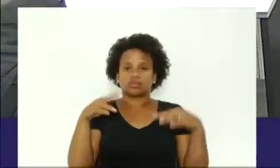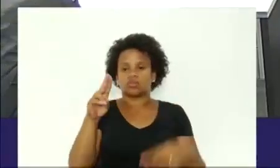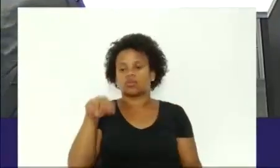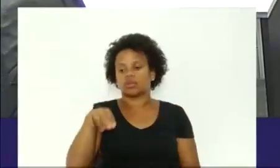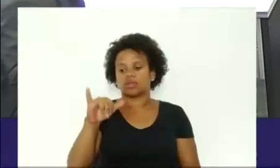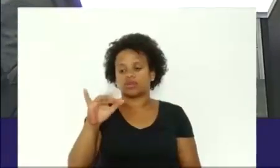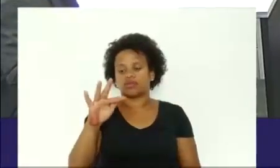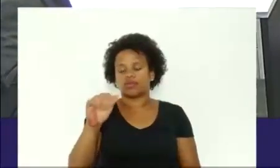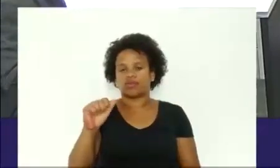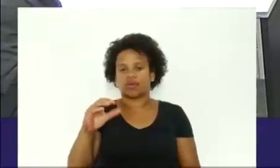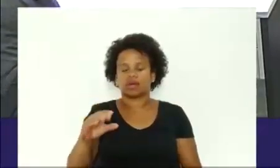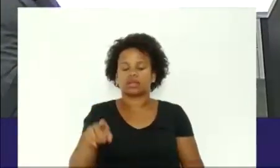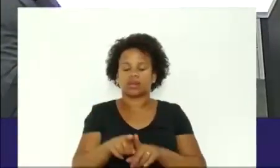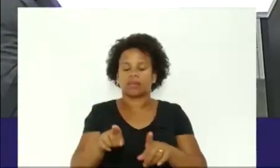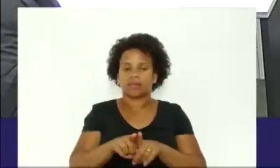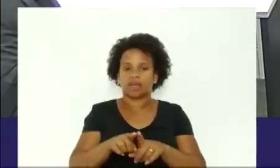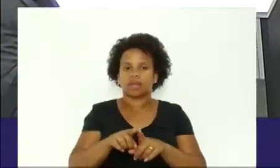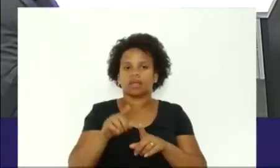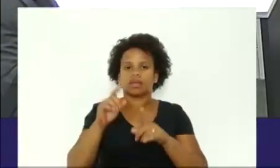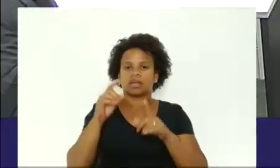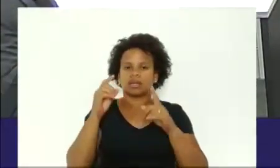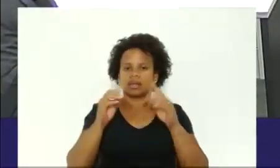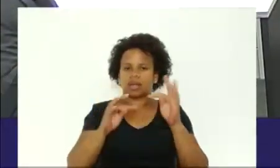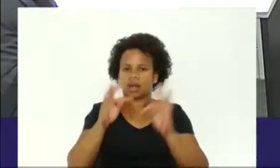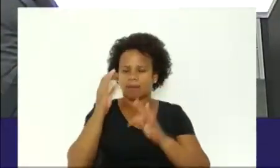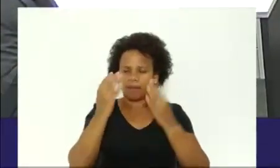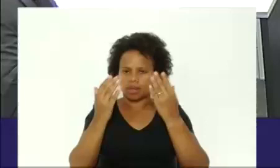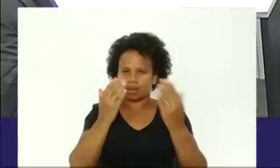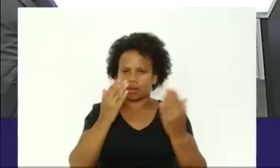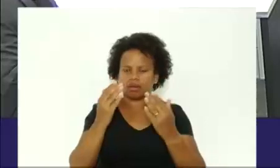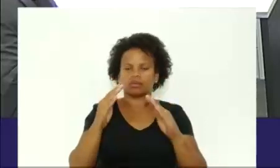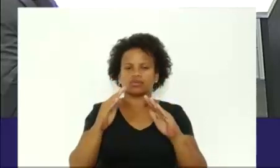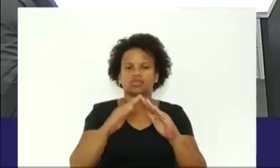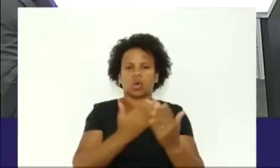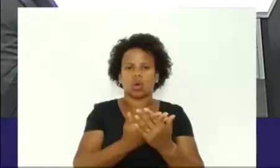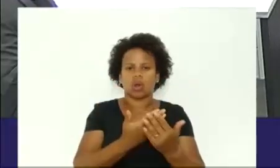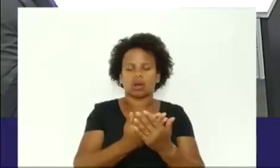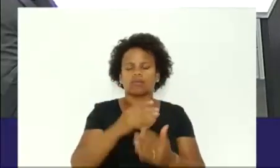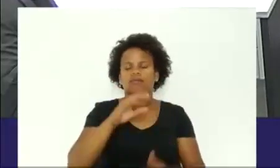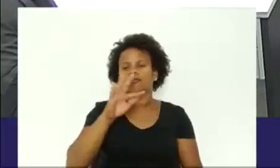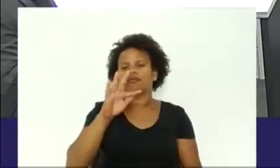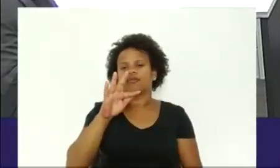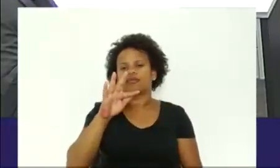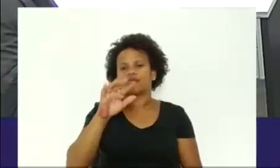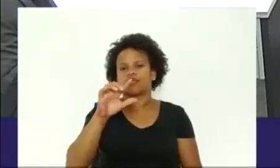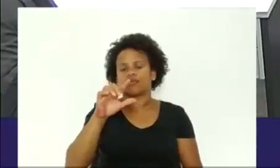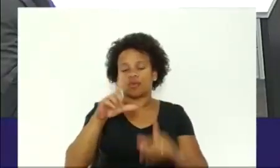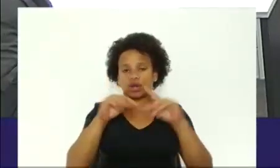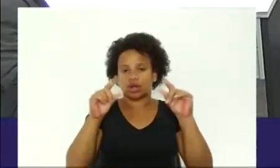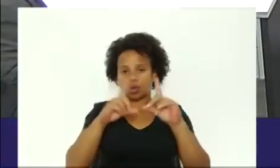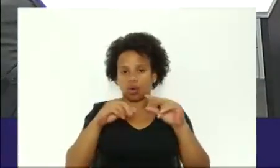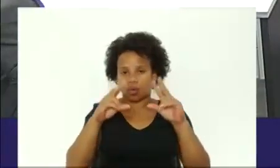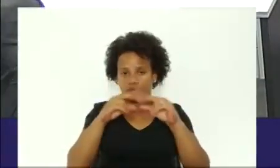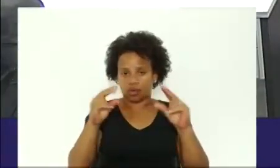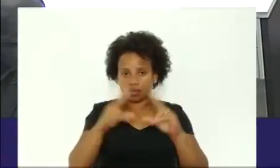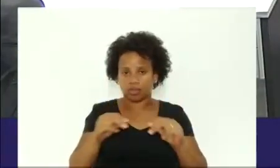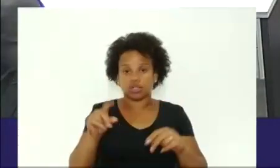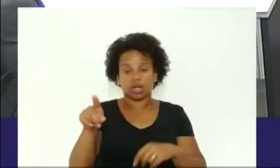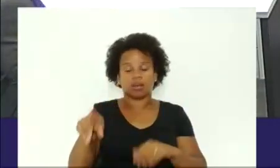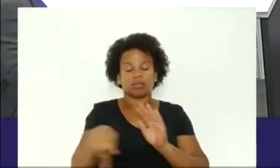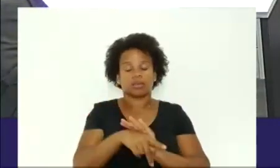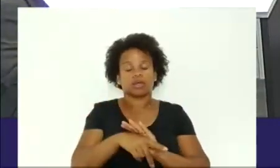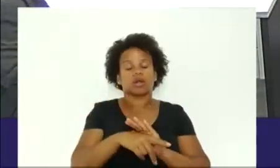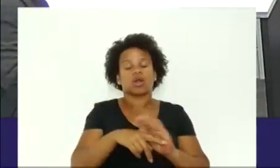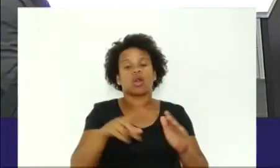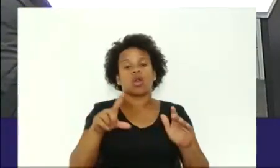artística antroposófica pela Escola Sagres de Florianópolis. Foi proprietária por 15 anos da loja Copaíba, vendendo